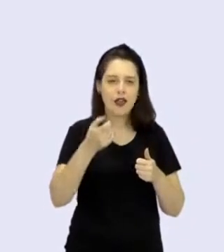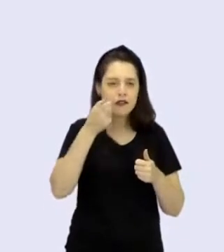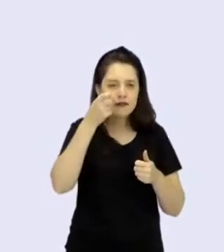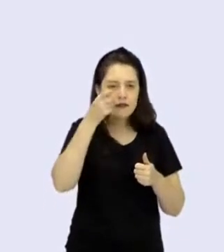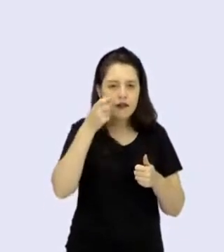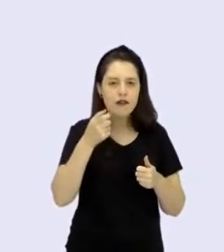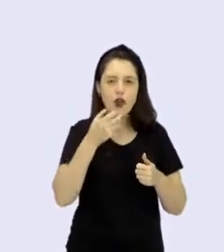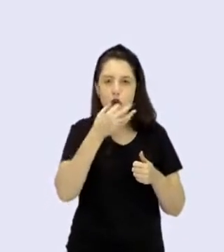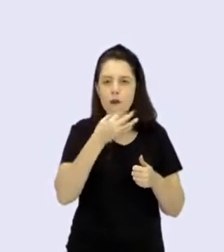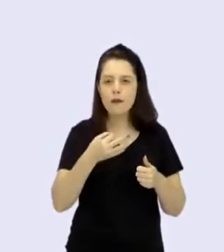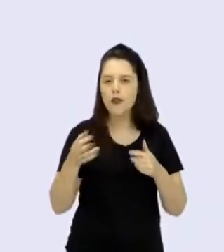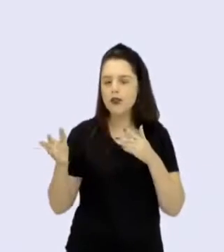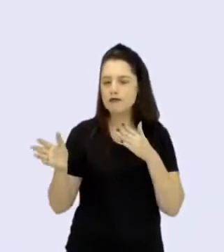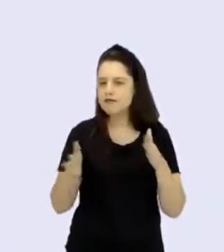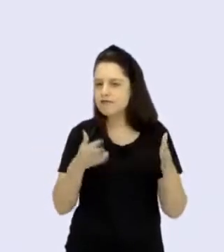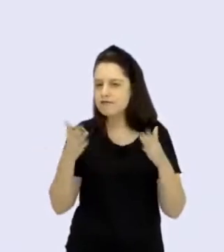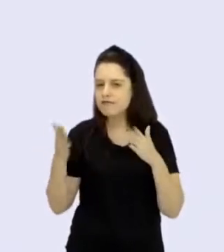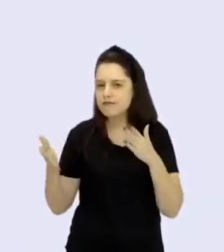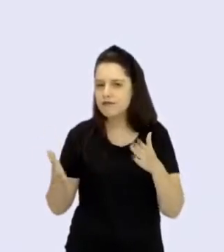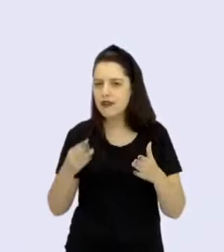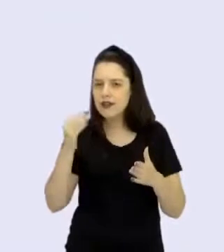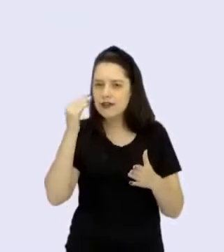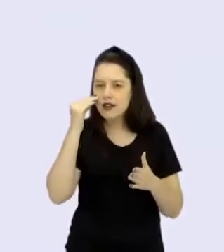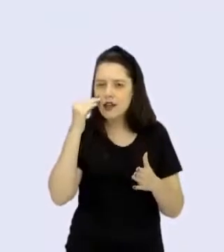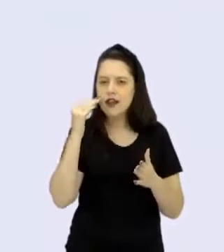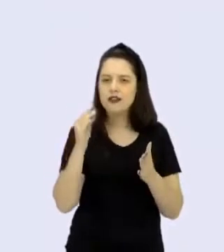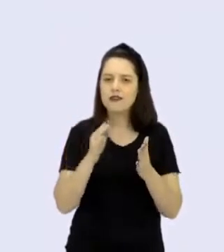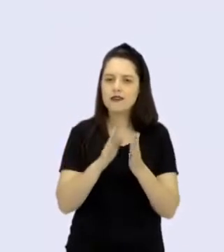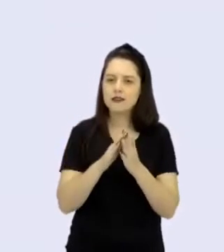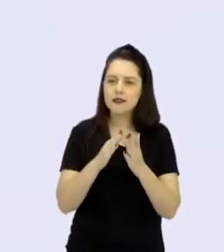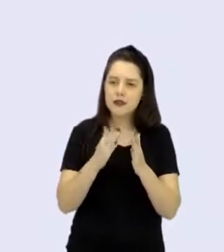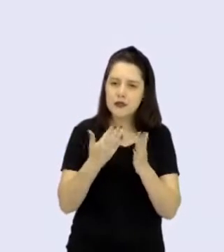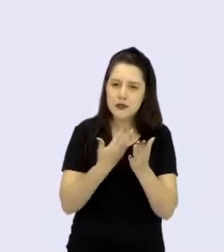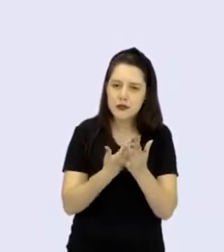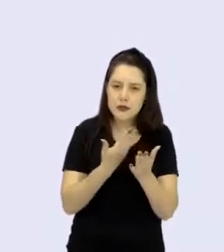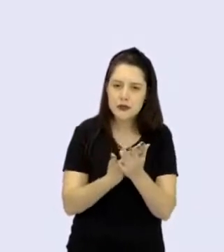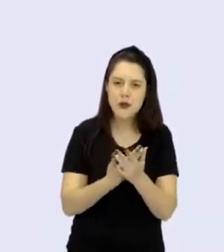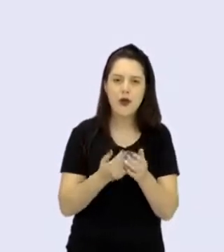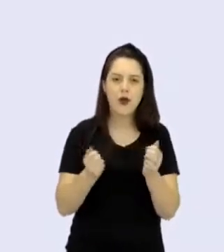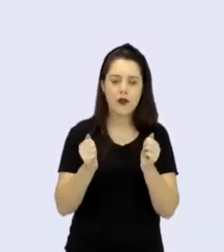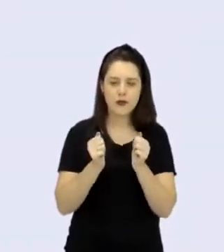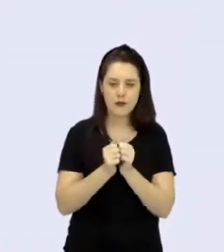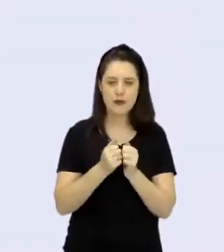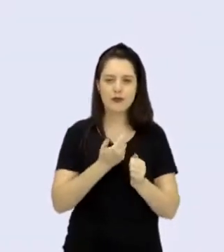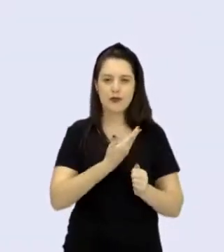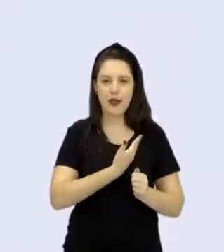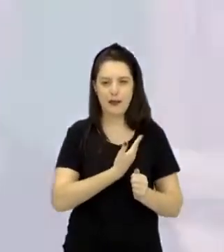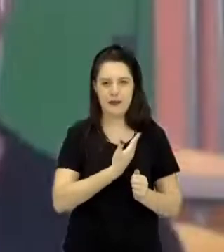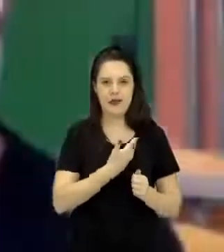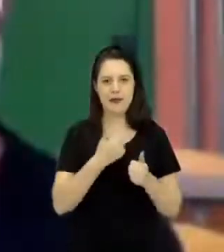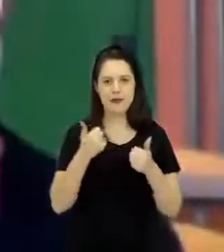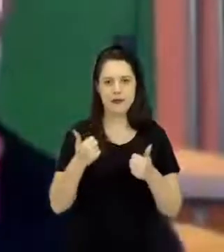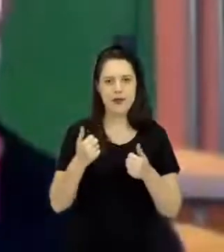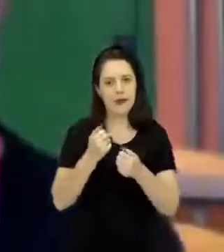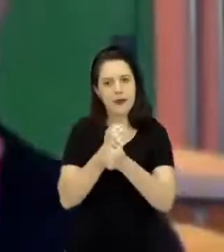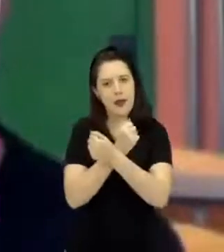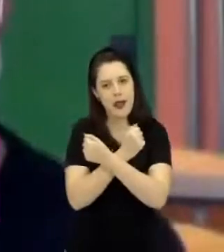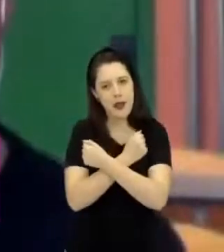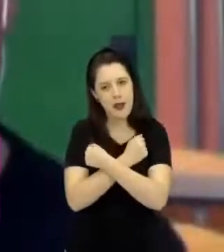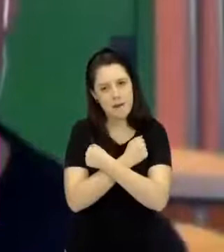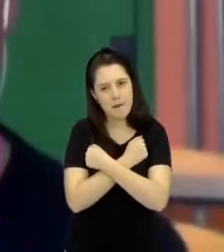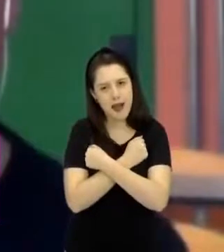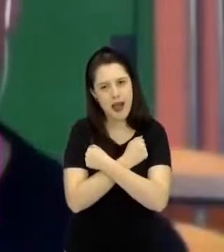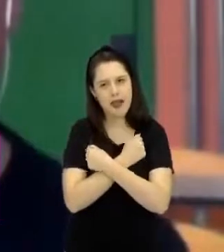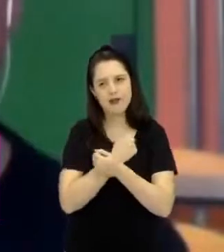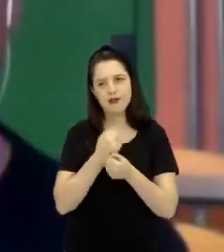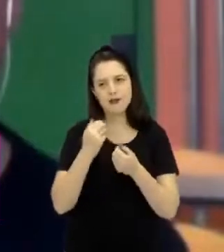quiserem e façam em casa, tá? Ou façam na escola com seus colegas, tá? Um grande abraço, eu vou passar para a Camila para as considerações